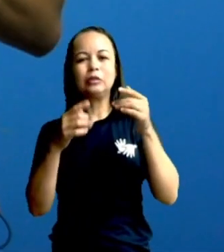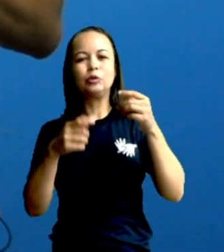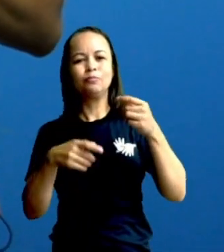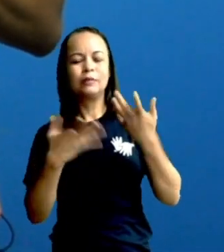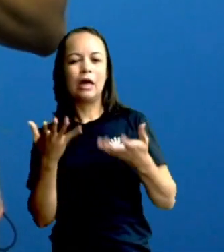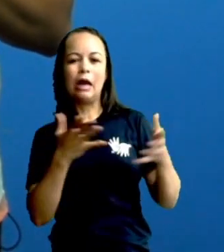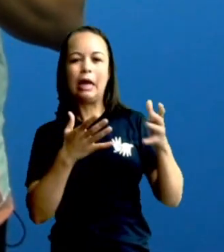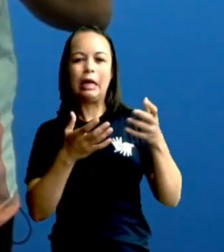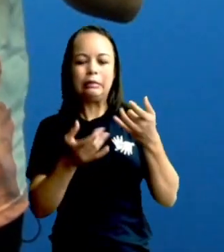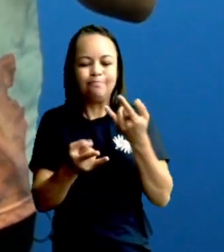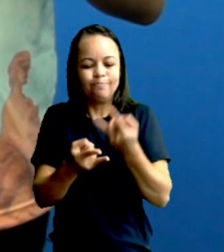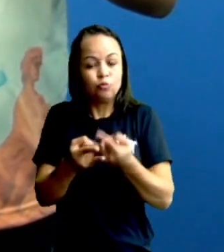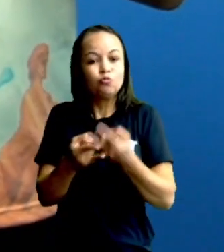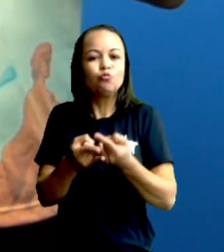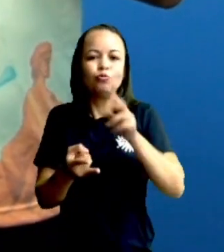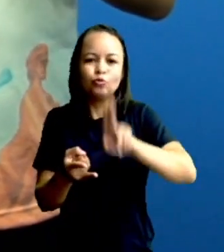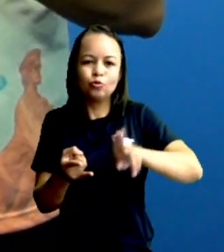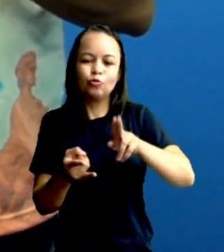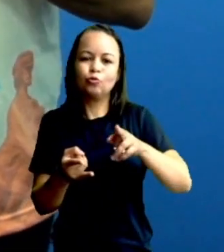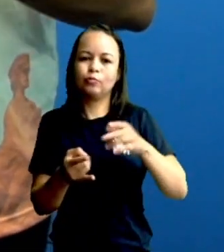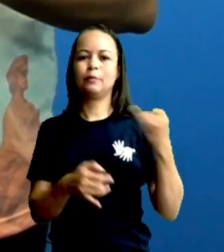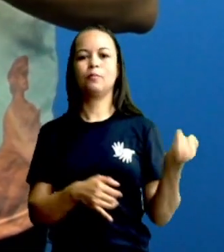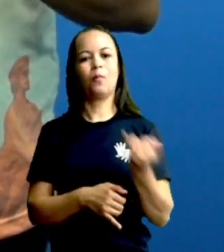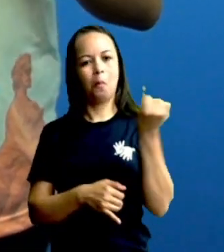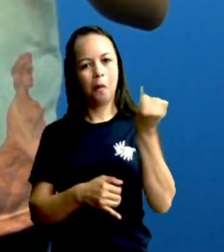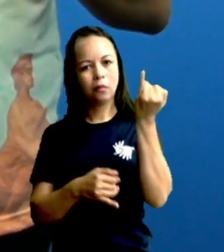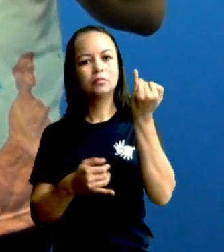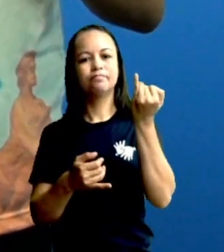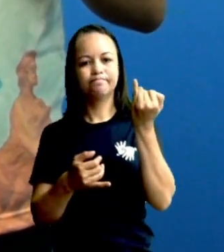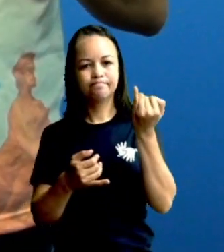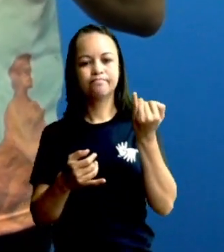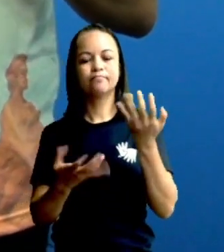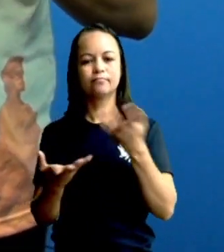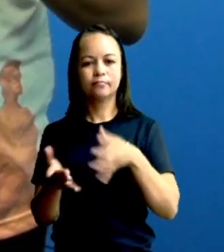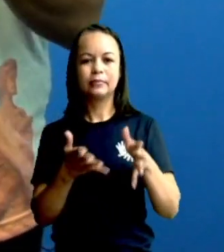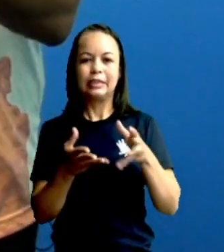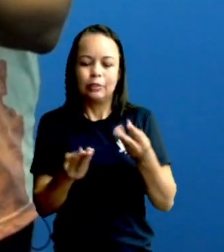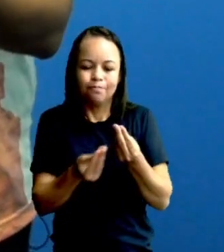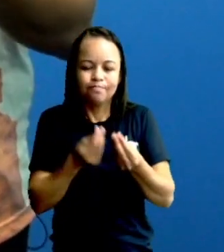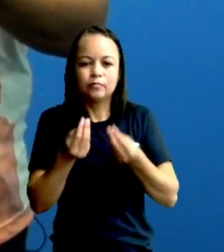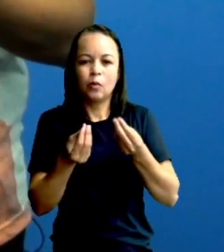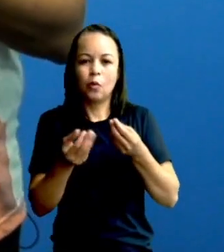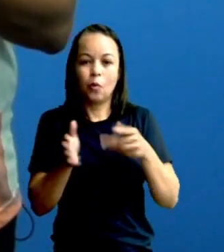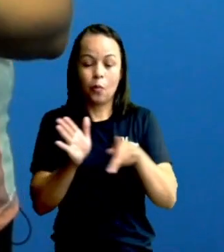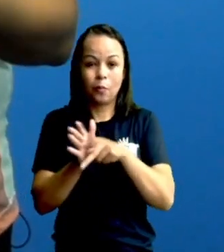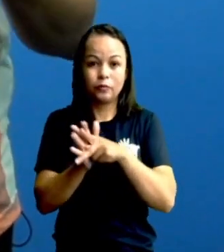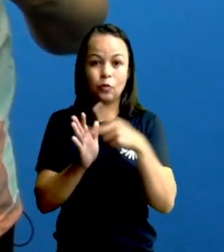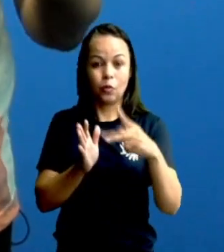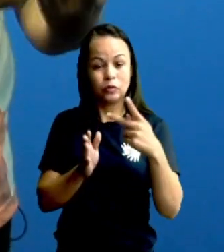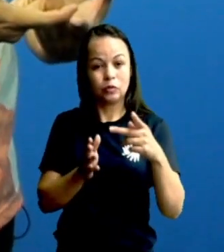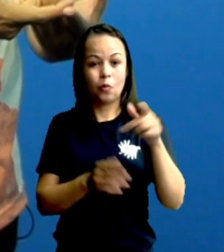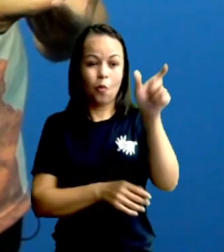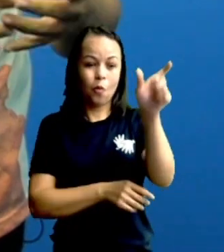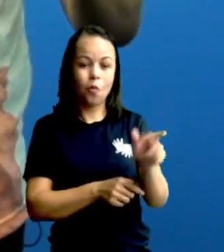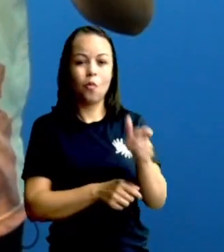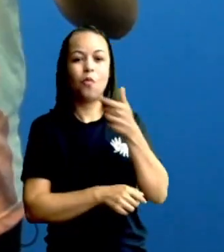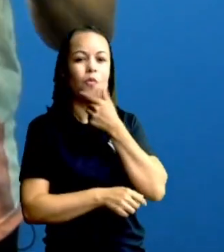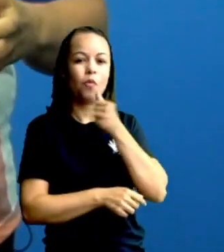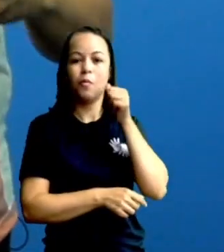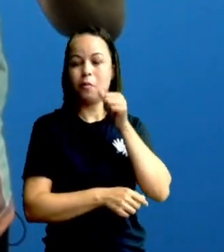é extremamente importante. O ato de ter esse contato íntimo, propriamente dito, com o teu parceiro e com a tua